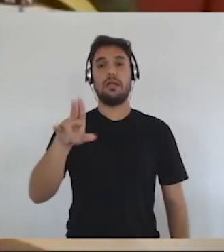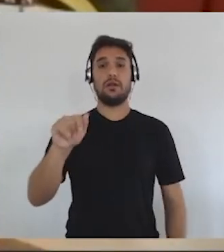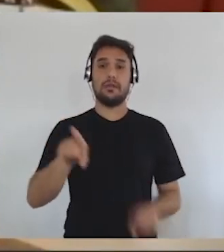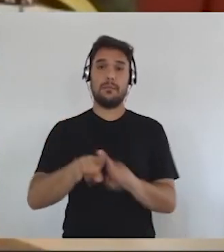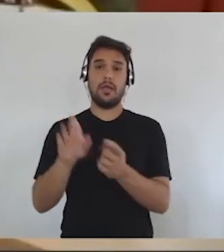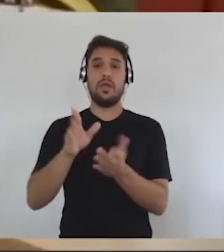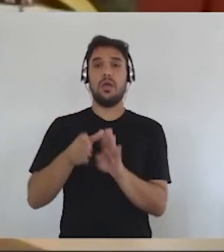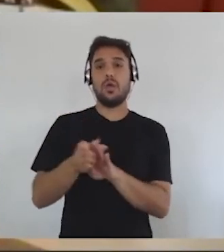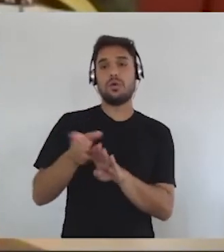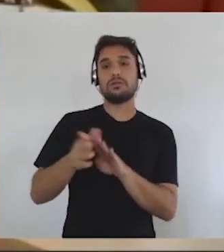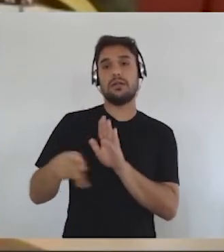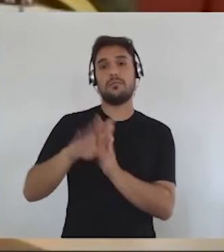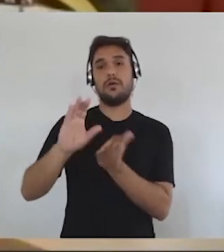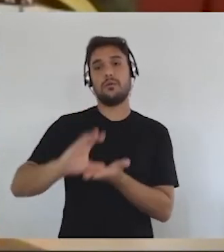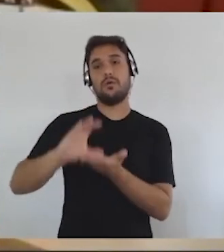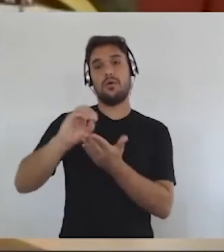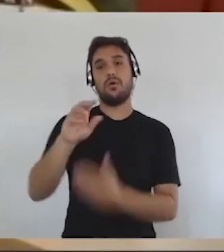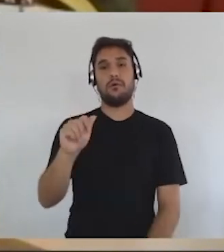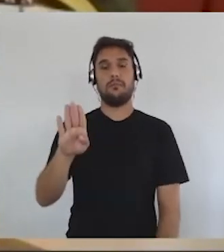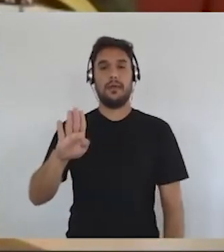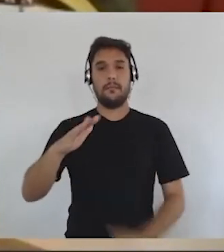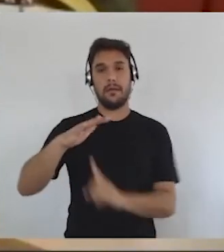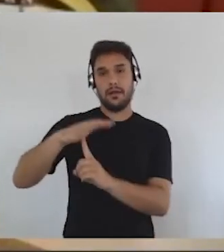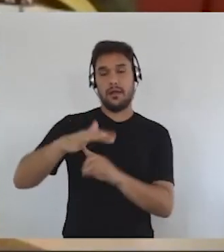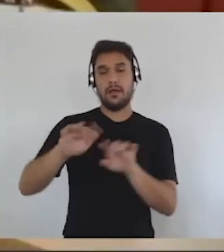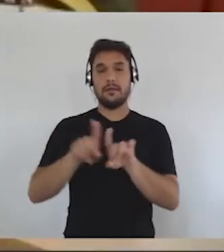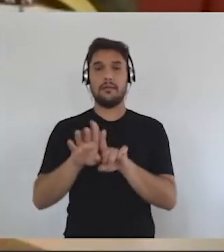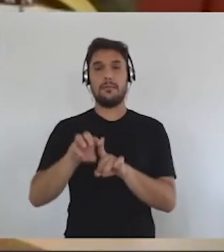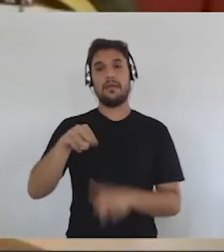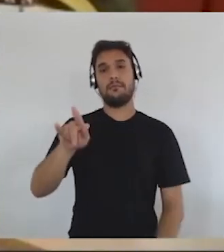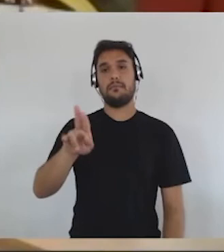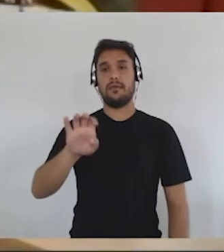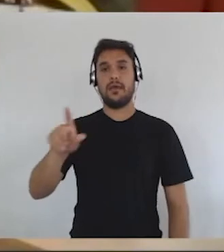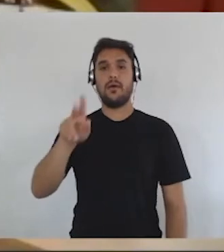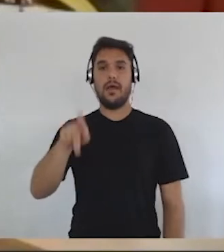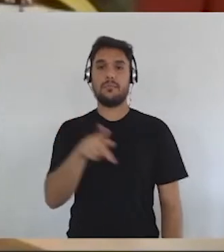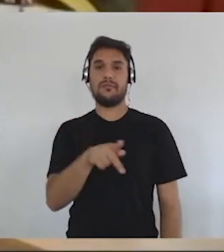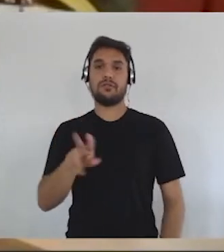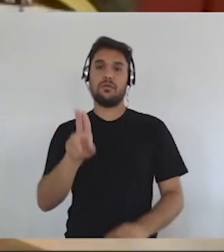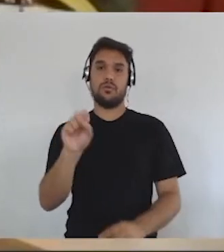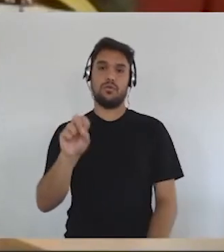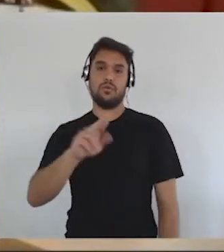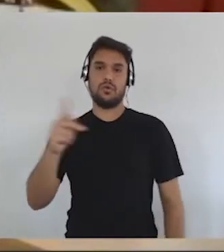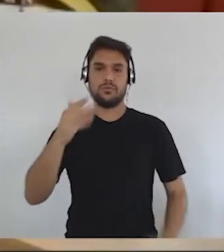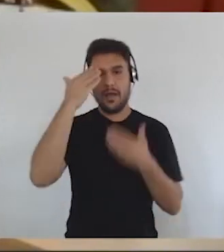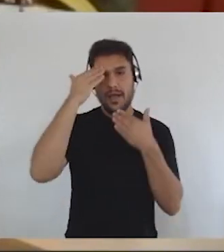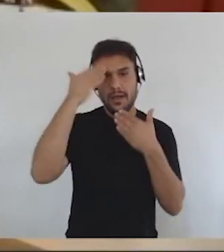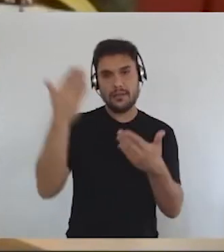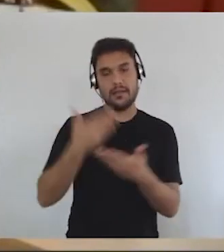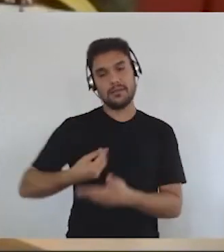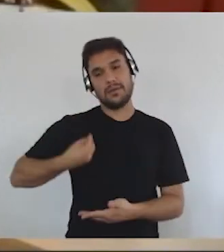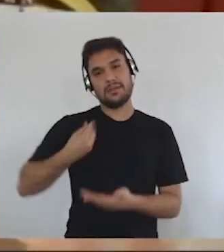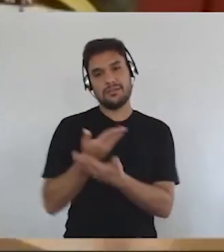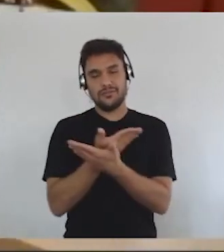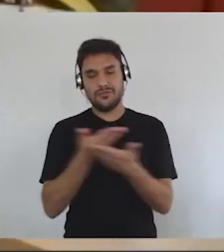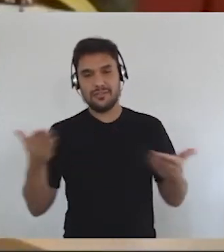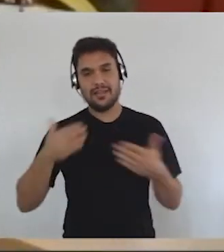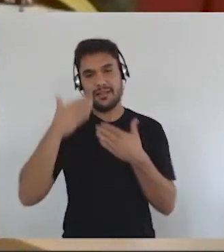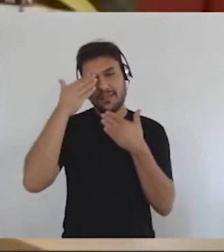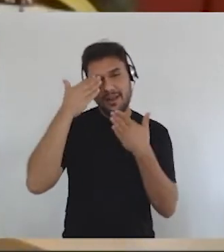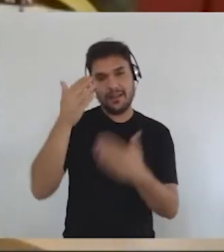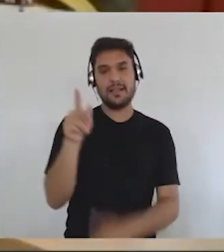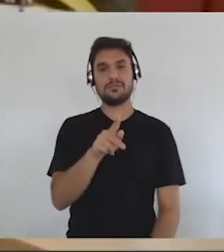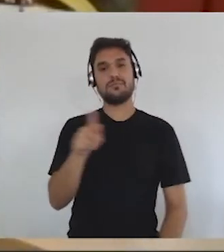OAB, pelo estado do Paraná, e do professor Miguel Reale Júnior, que é professor da USP. Agradeço a presença de todos, agradeço